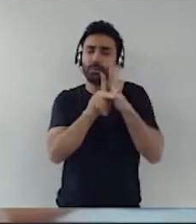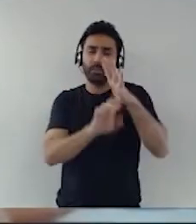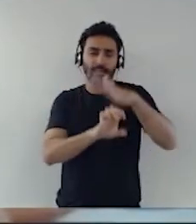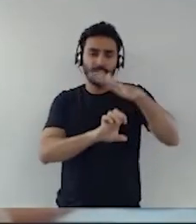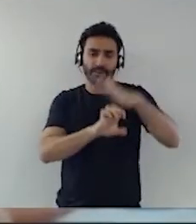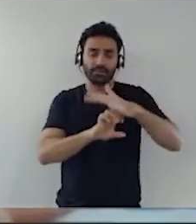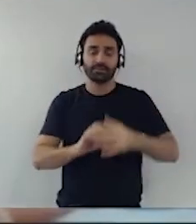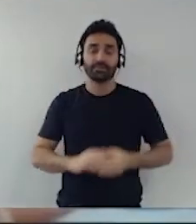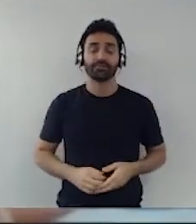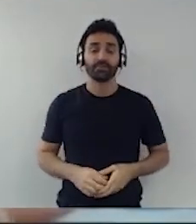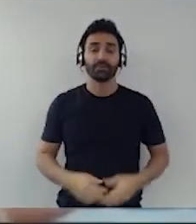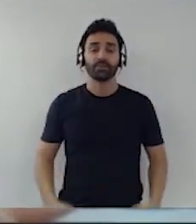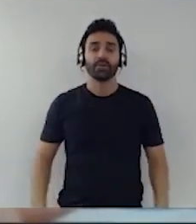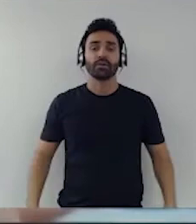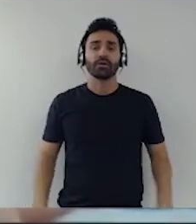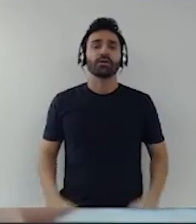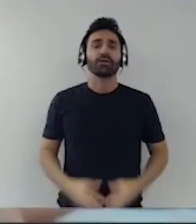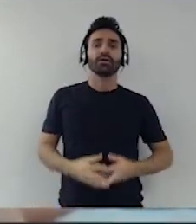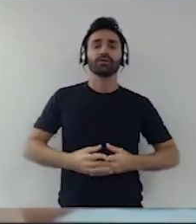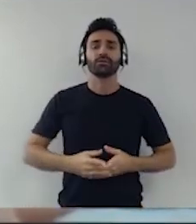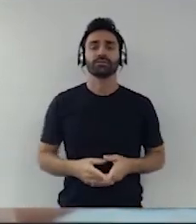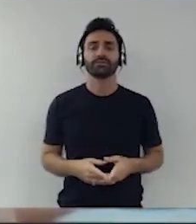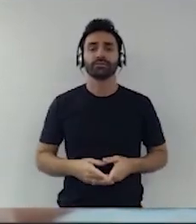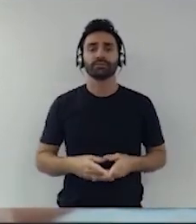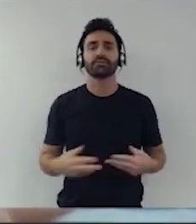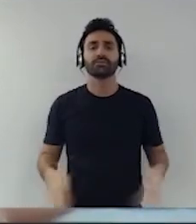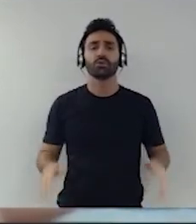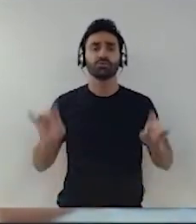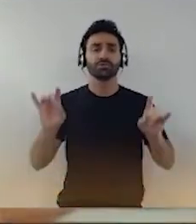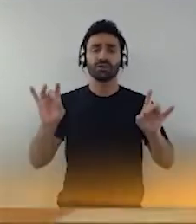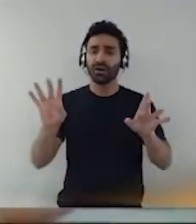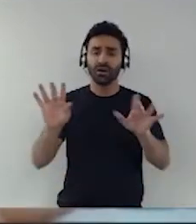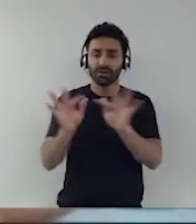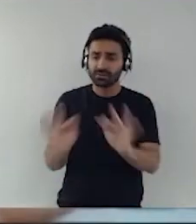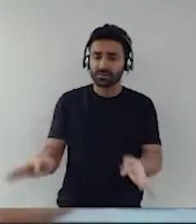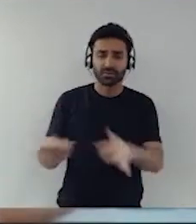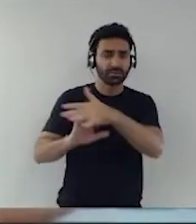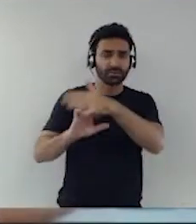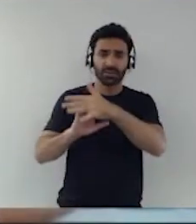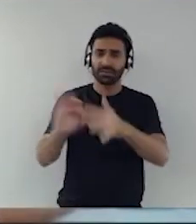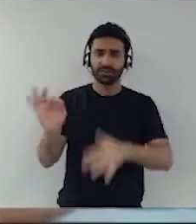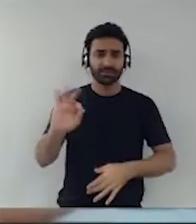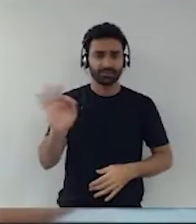Além disso, mas aí eu não falo só das empresas